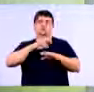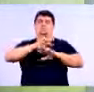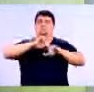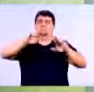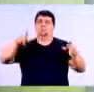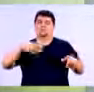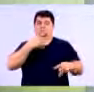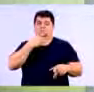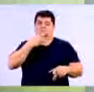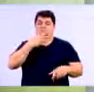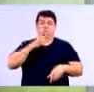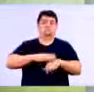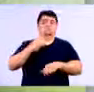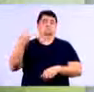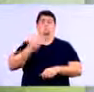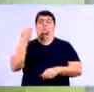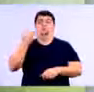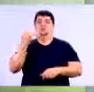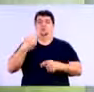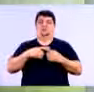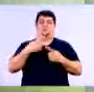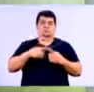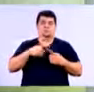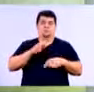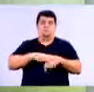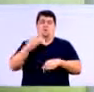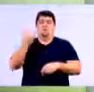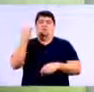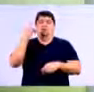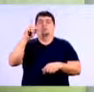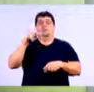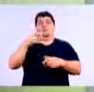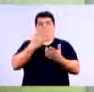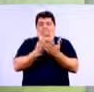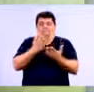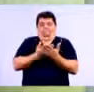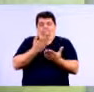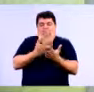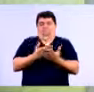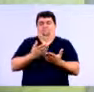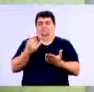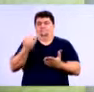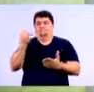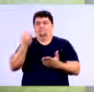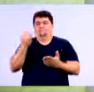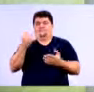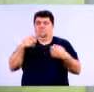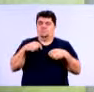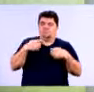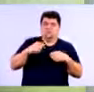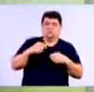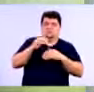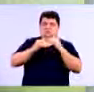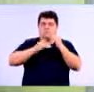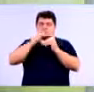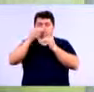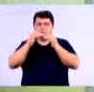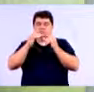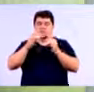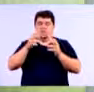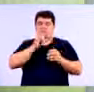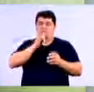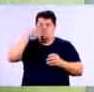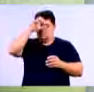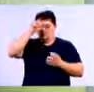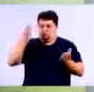Mas conhecimento também é dinheiro, é o brinde de maior valor, né? E aí, necessariamente, você pode associar o que eu aprendo